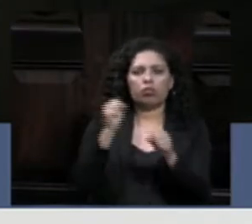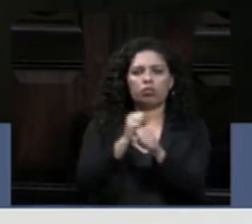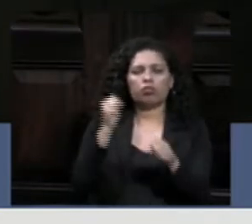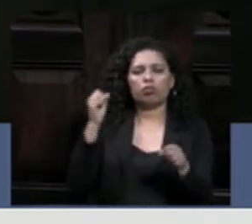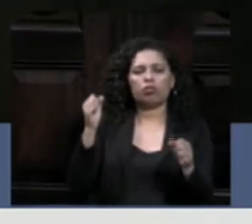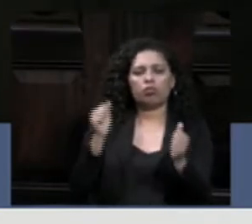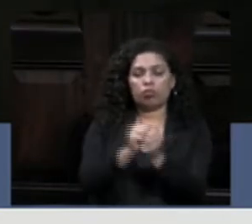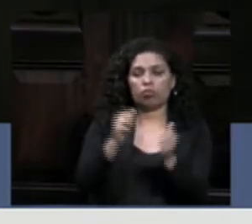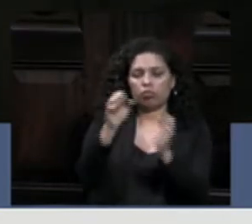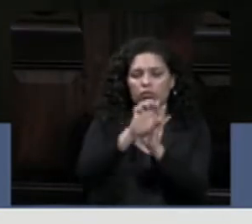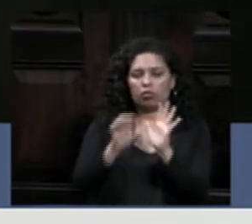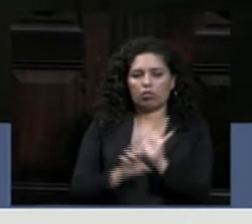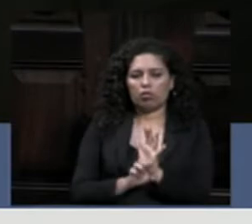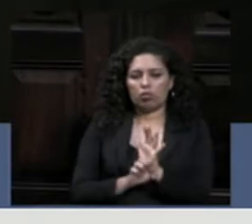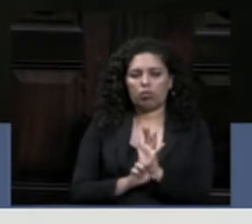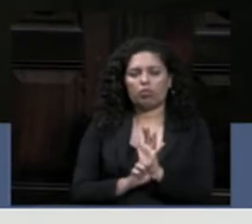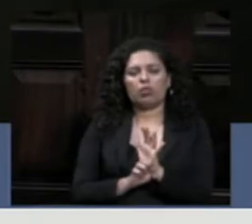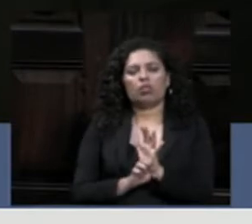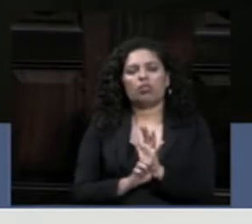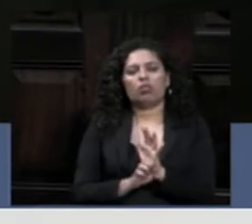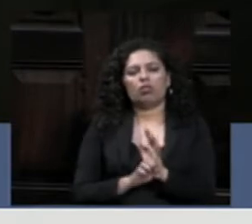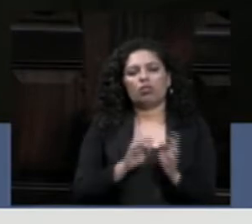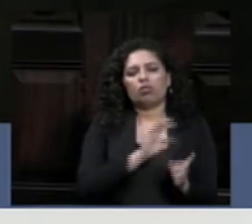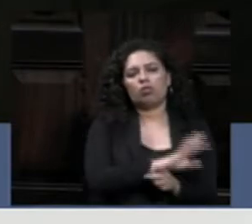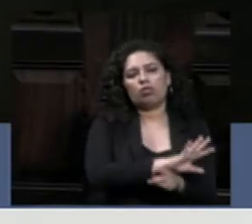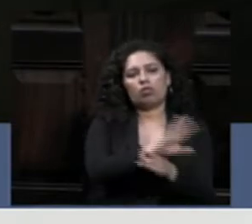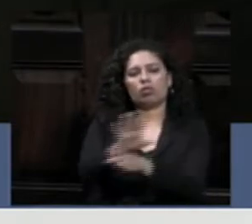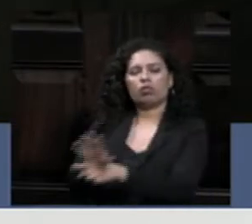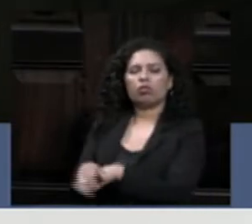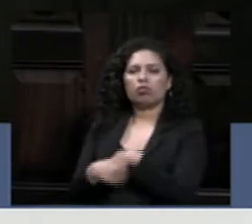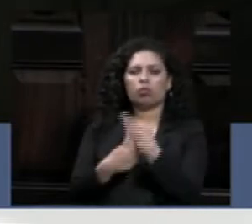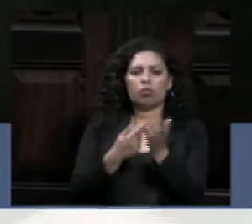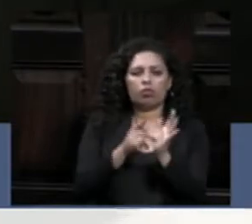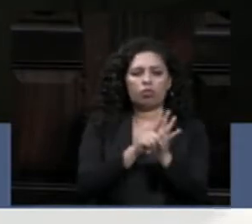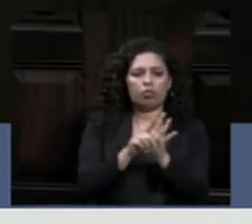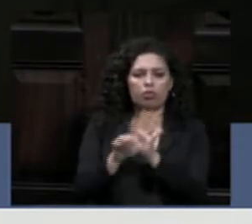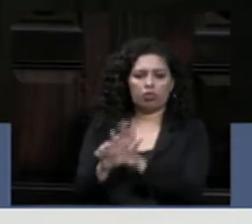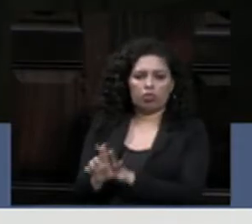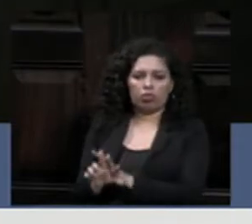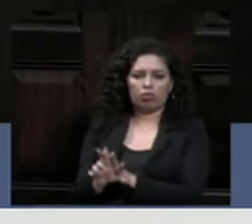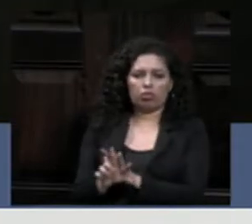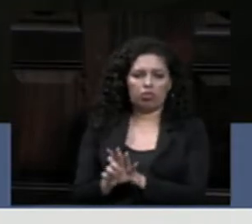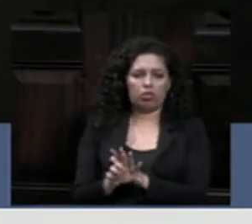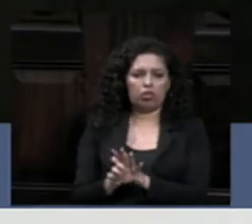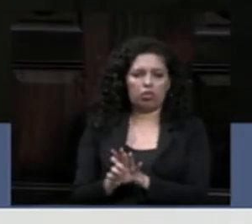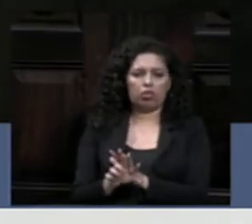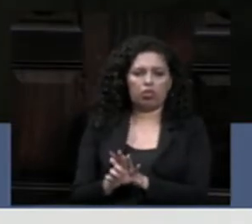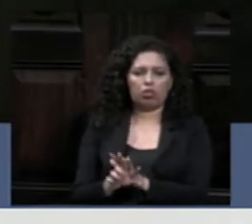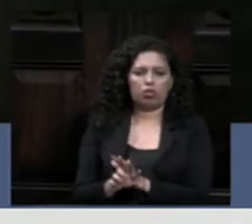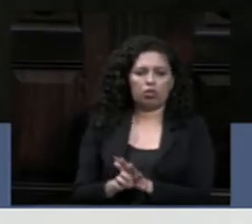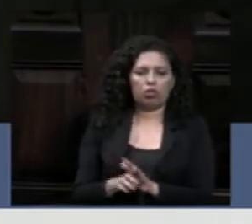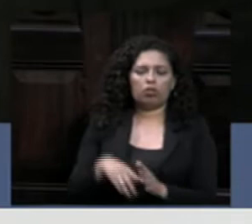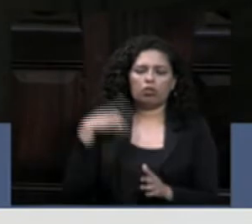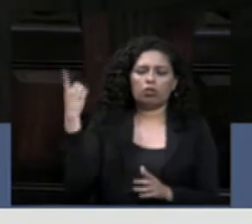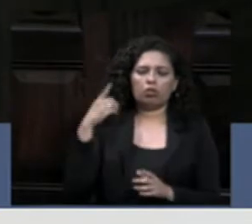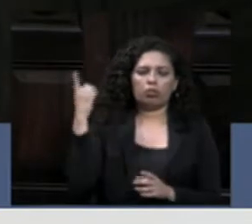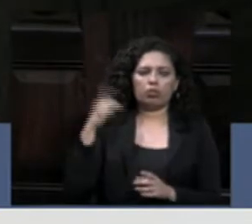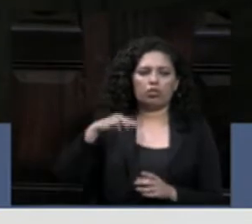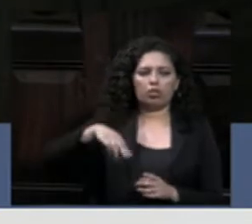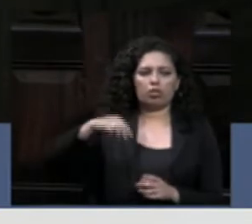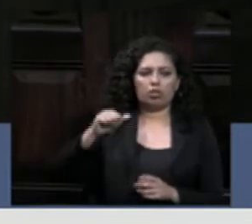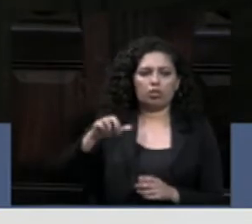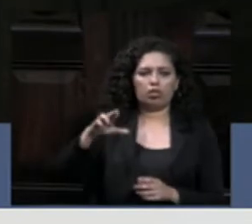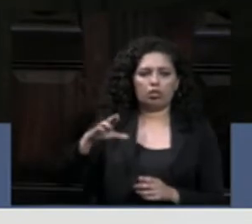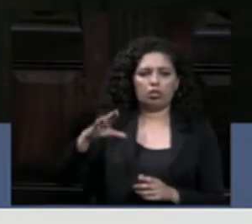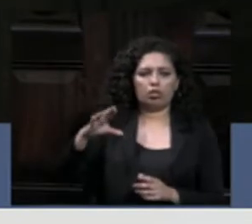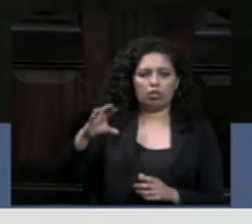que aperfeiçoaram. Tem a impressão que a deputada Rejane também fez emendas. Em suma, vários deputados. O deputado Márcio Pacheco fez também